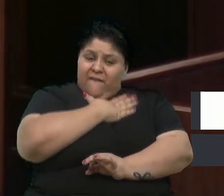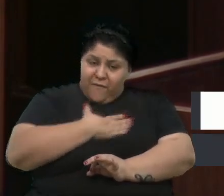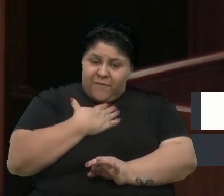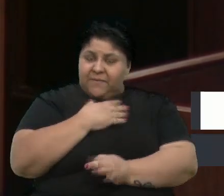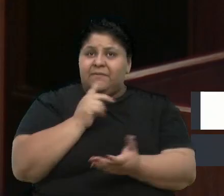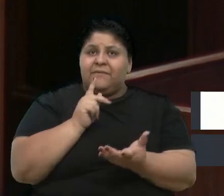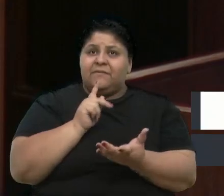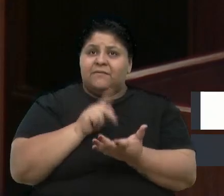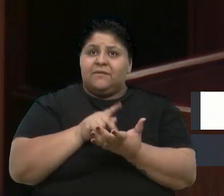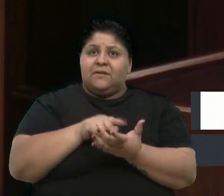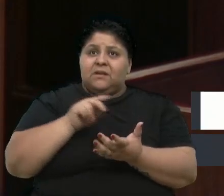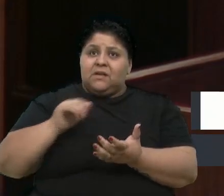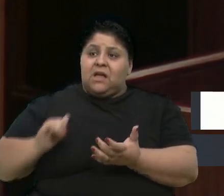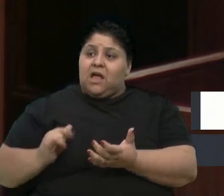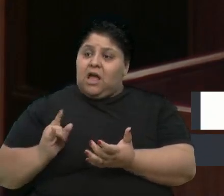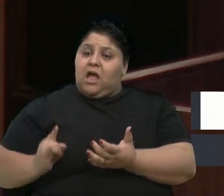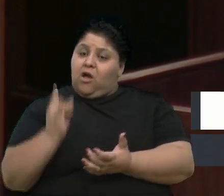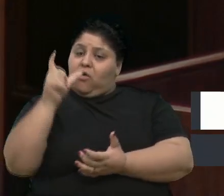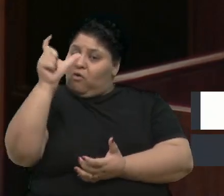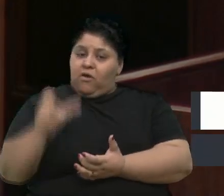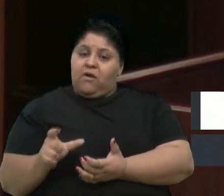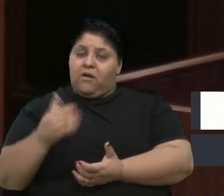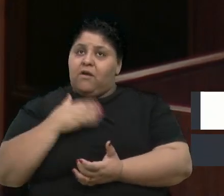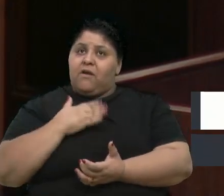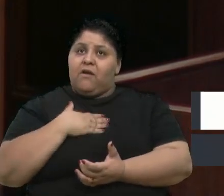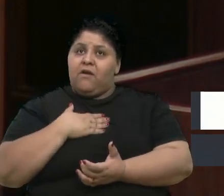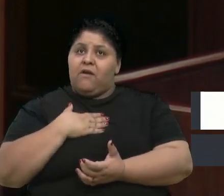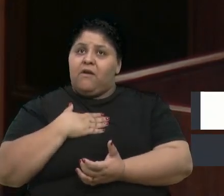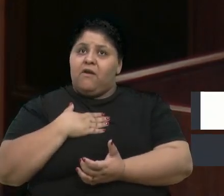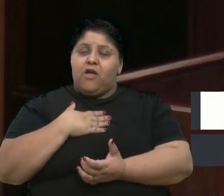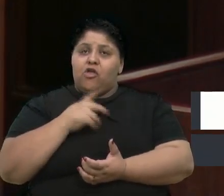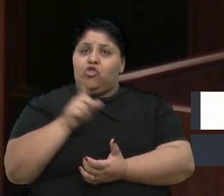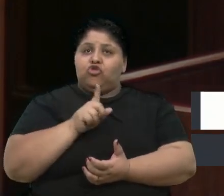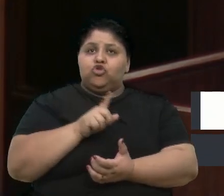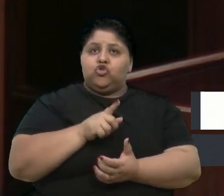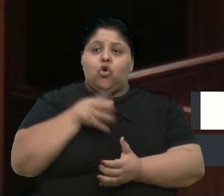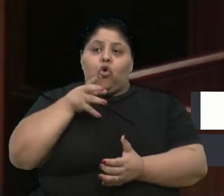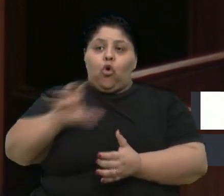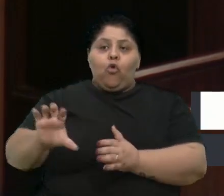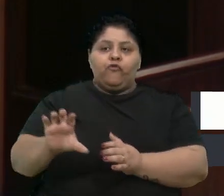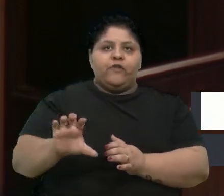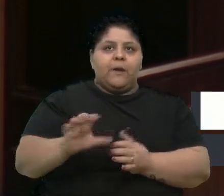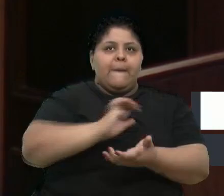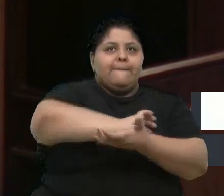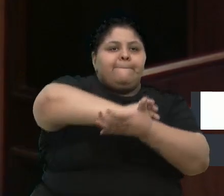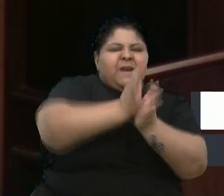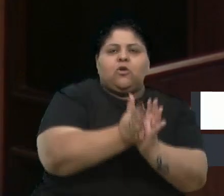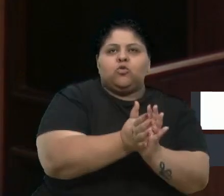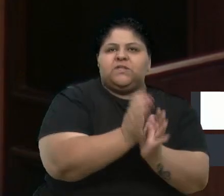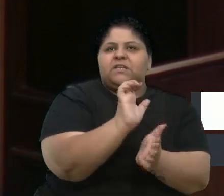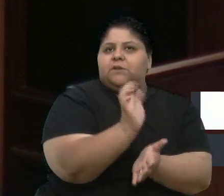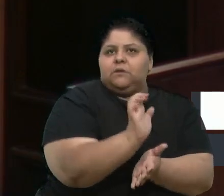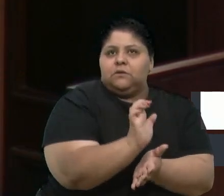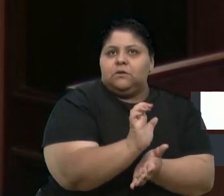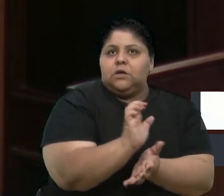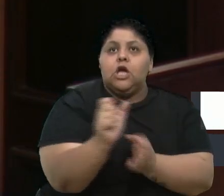presidente, a última das pessoas. Porque eu não sou, nunca fui homofóbico e poderia pedir para essa pessoa